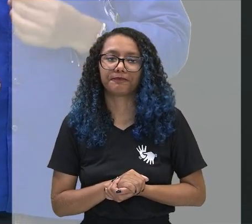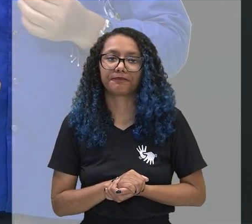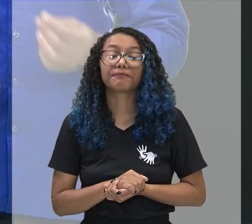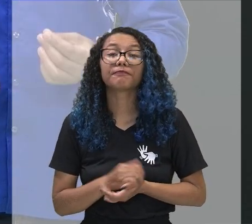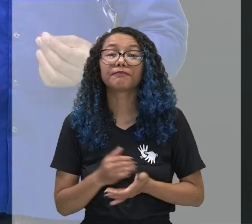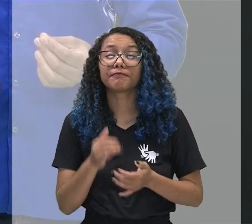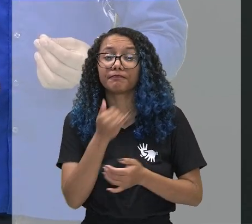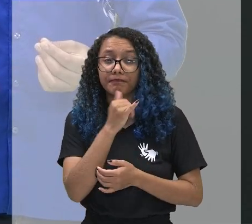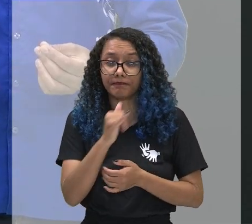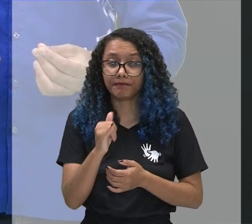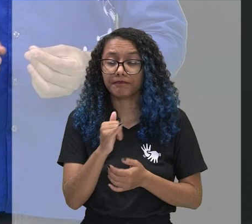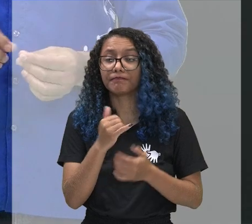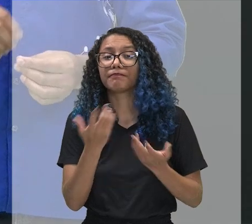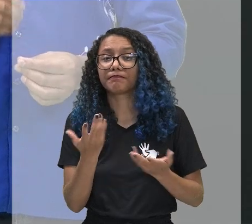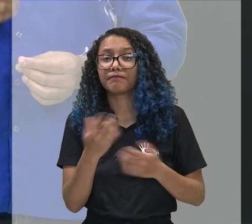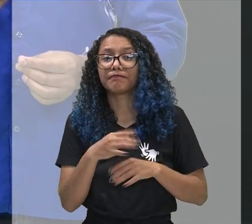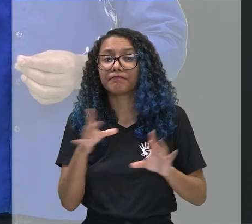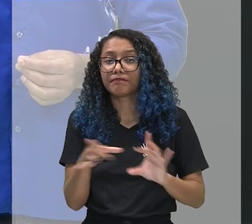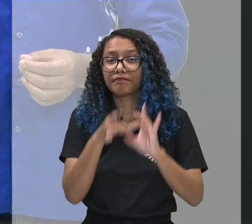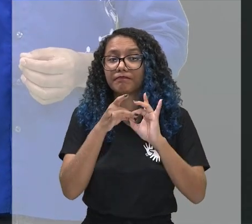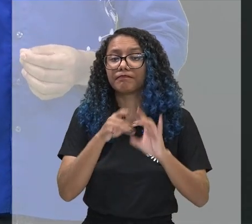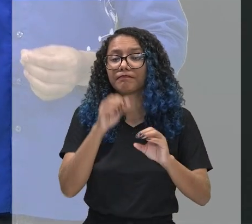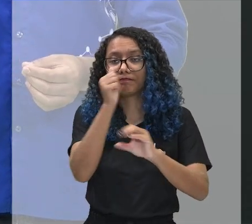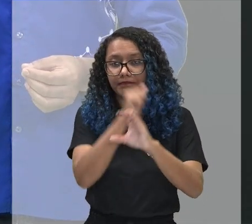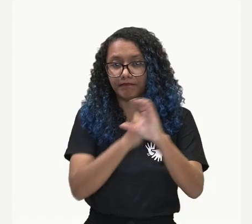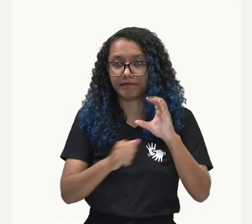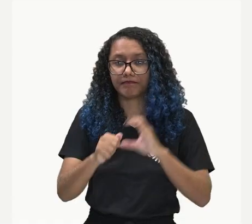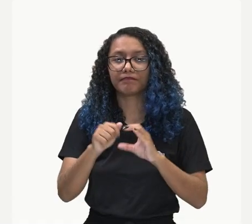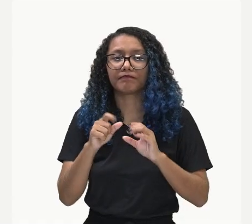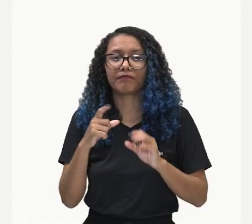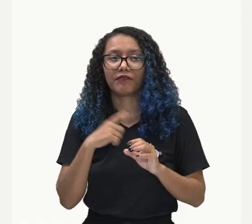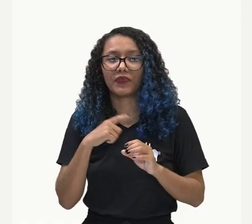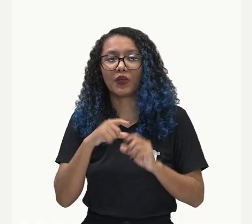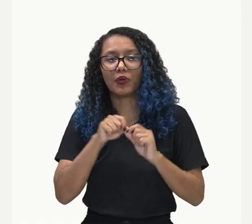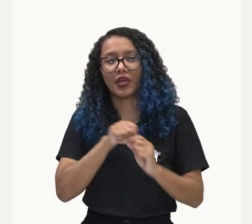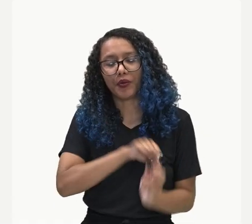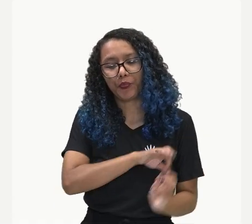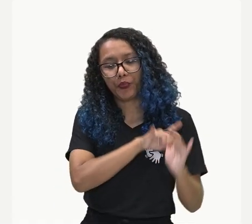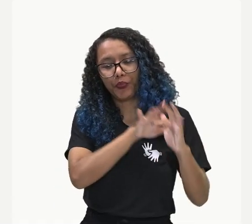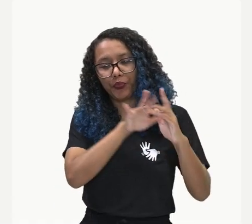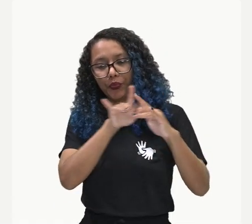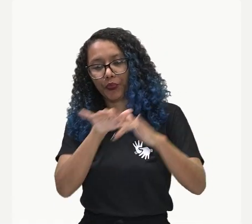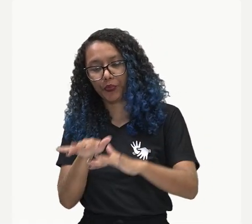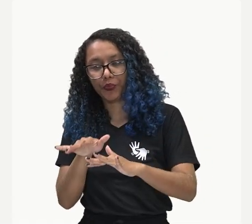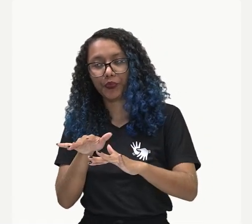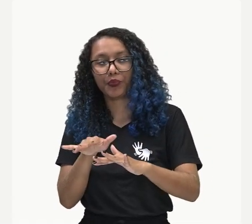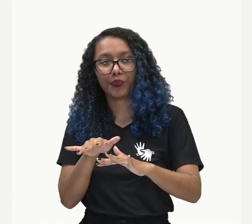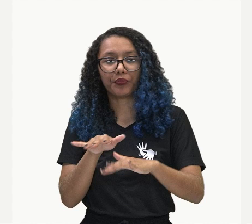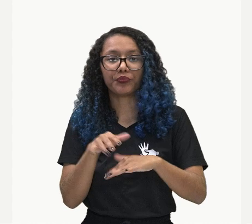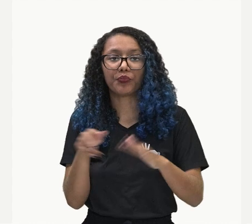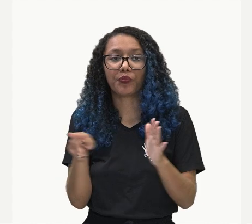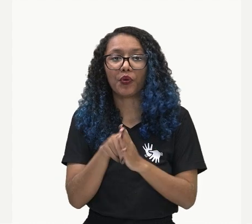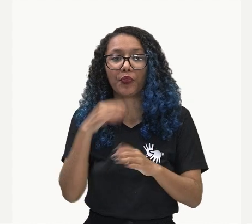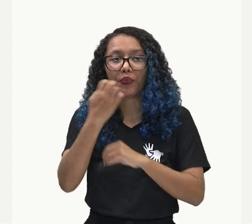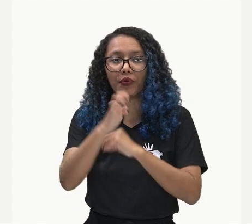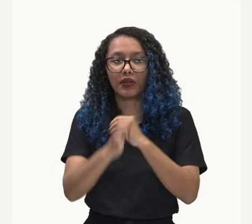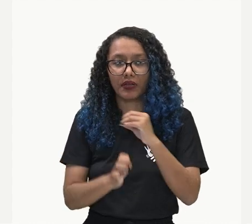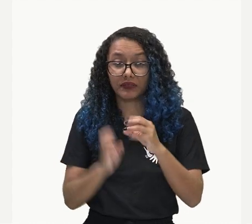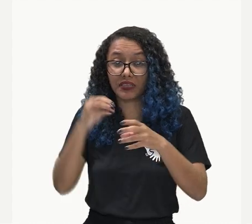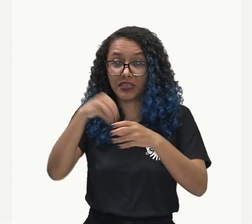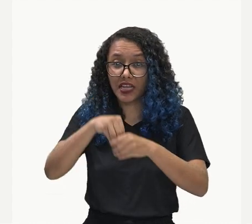a uma corrente elétrica, que consiste no fluxo ordenado de elétrons em um material